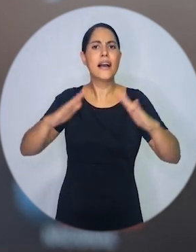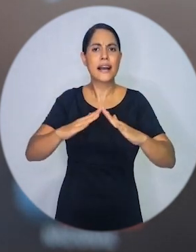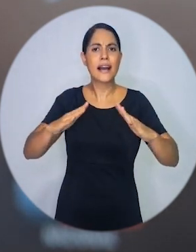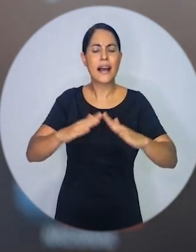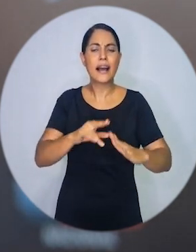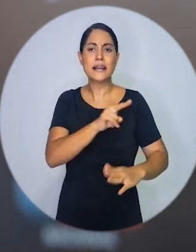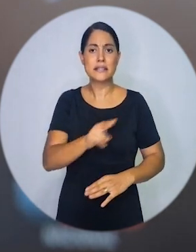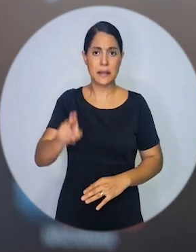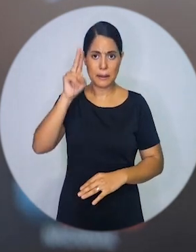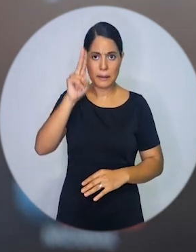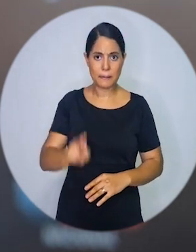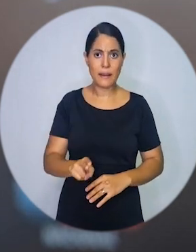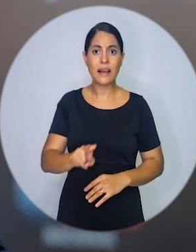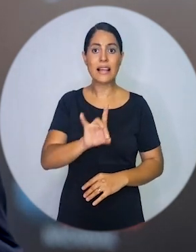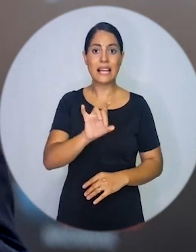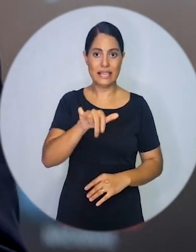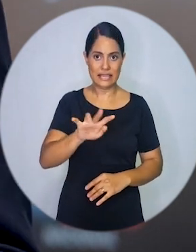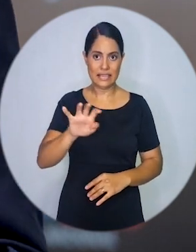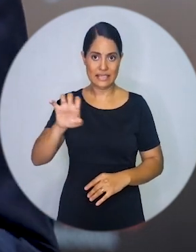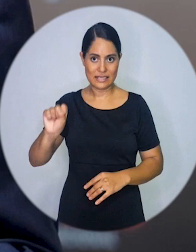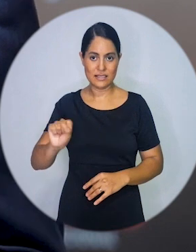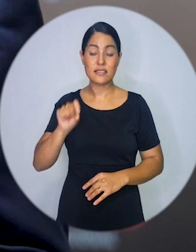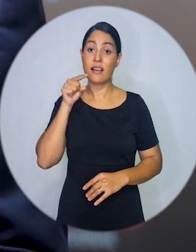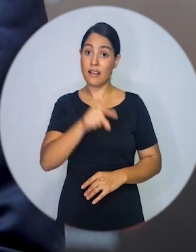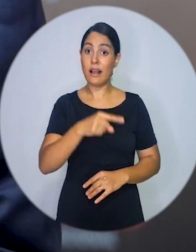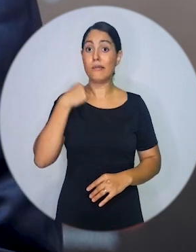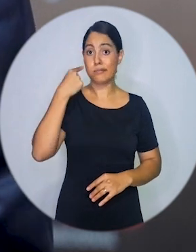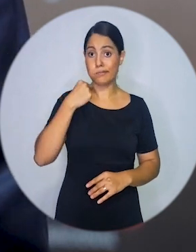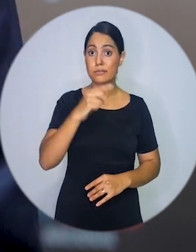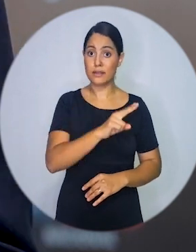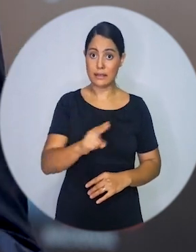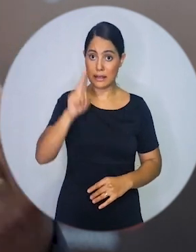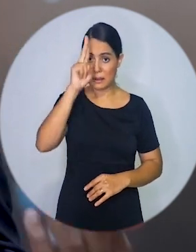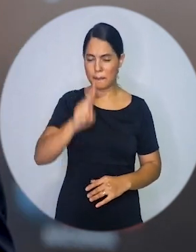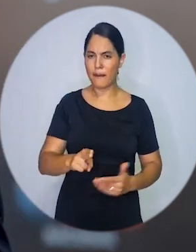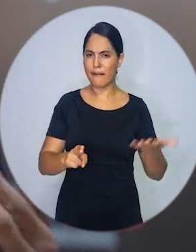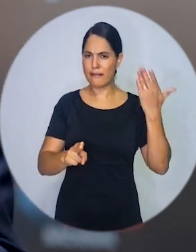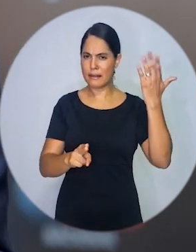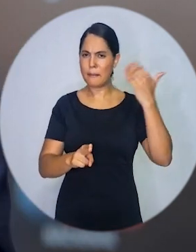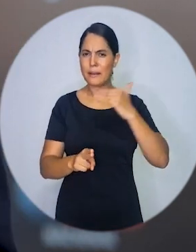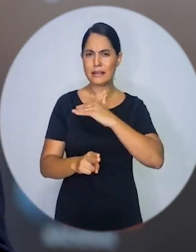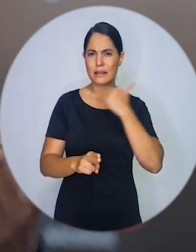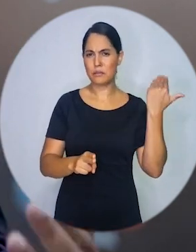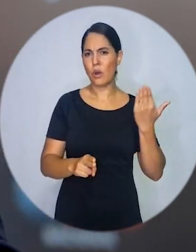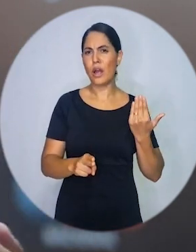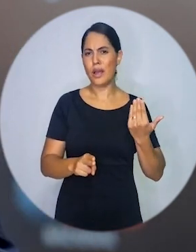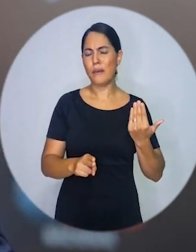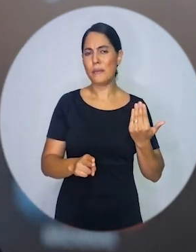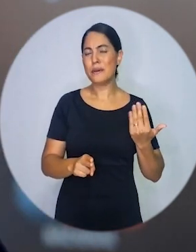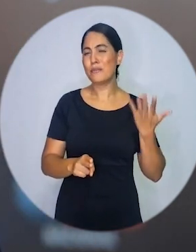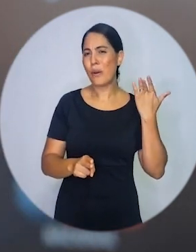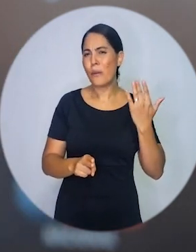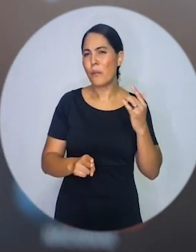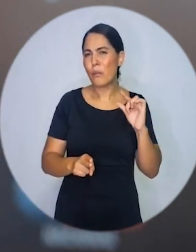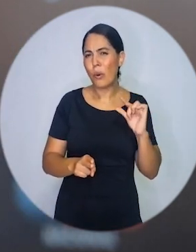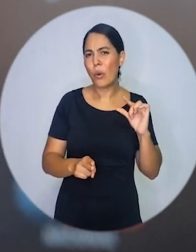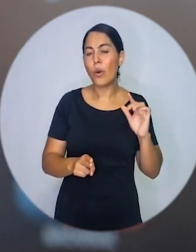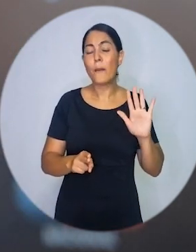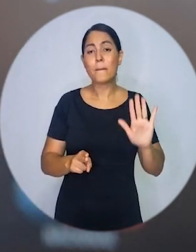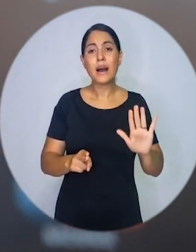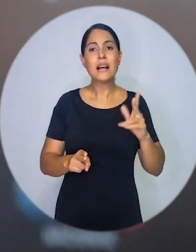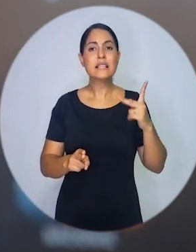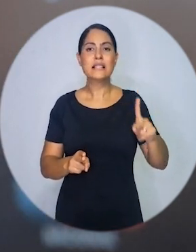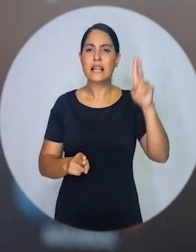advocacia, chama-se Casa Padre Sátiro Dantas, que é um advogado, padre e advogado, que morreu